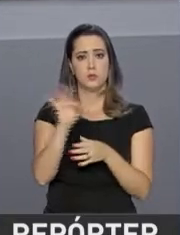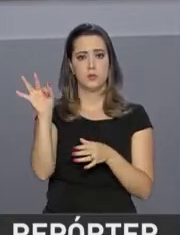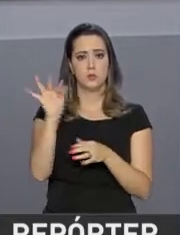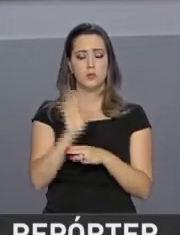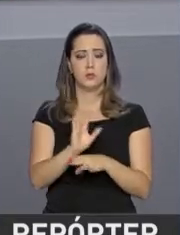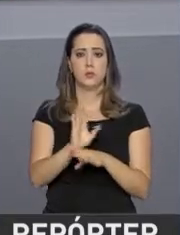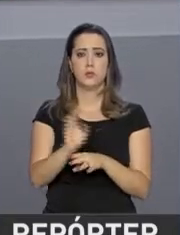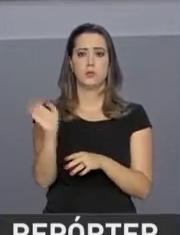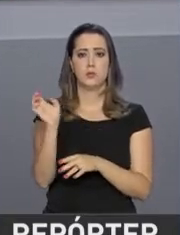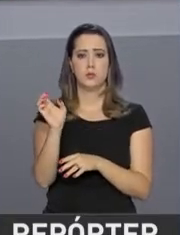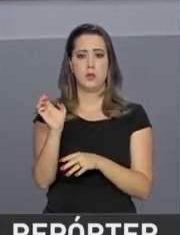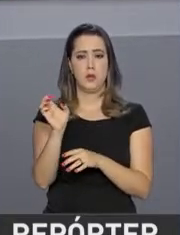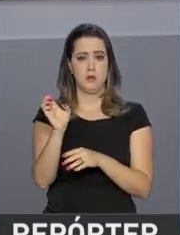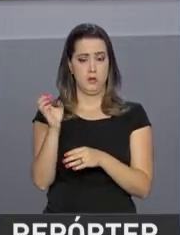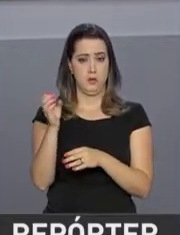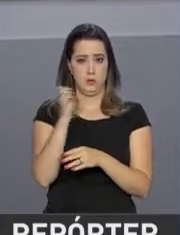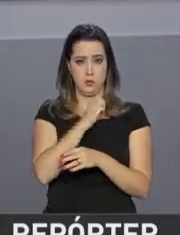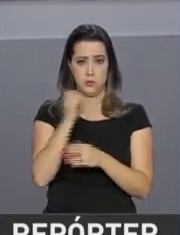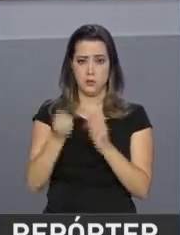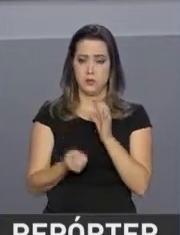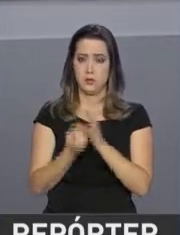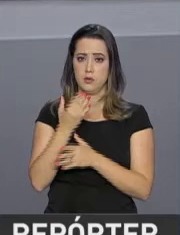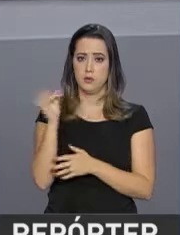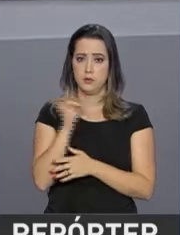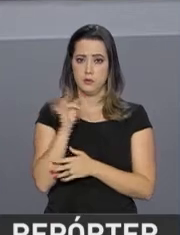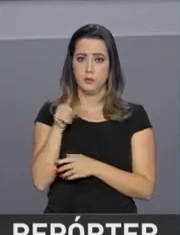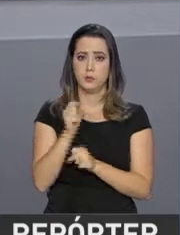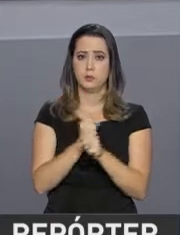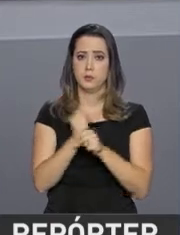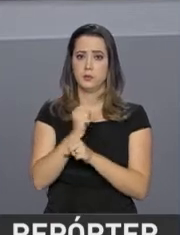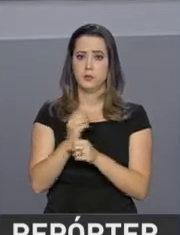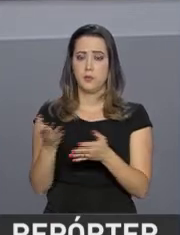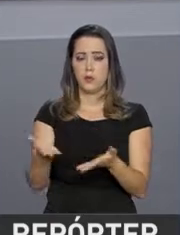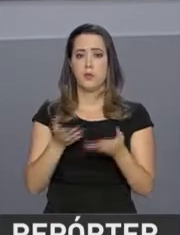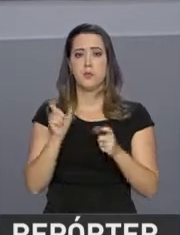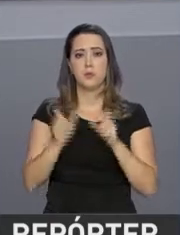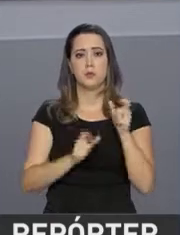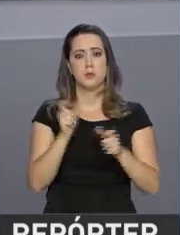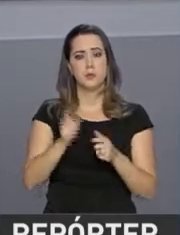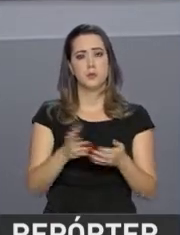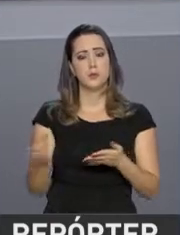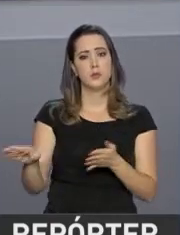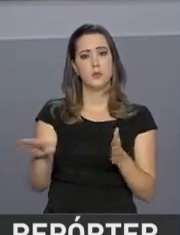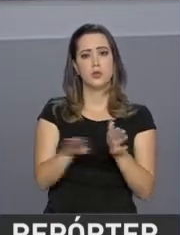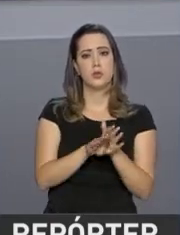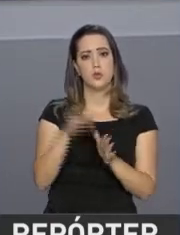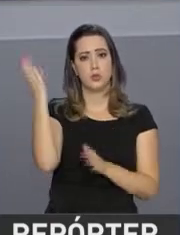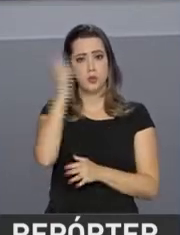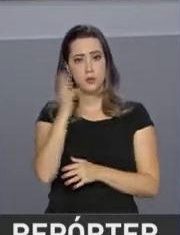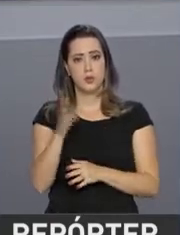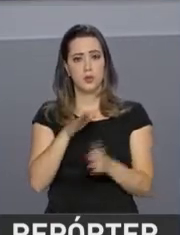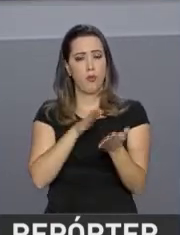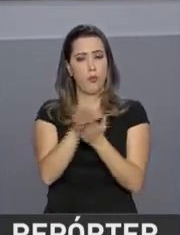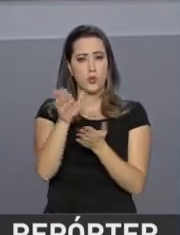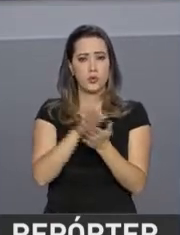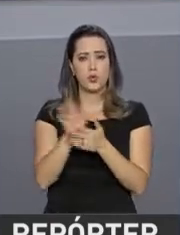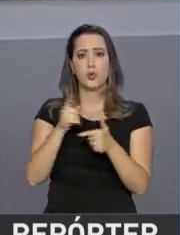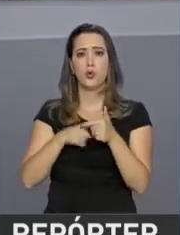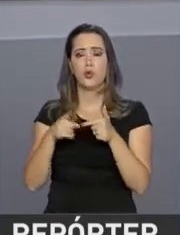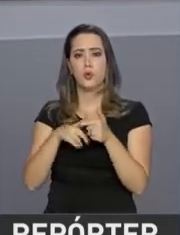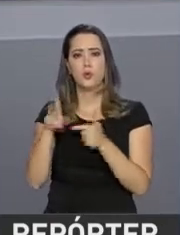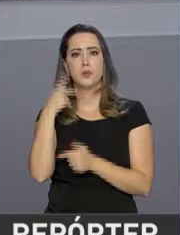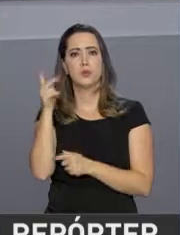de assistência emergencial criado em fevereiro deste ano para acolher os imigrantes que chegam ao brasil fugindo da crise